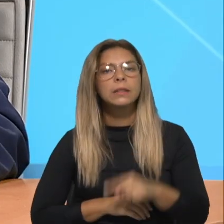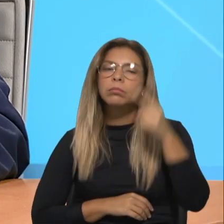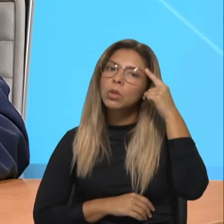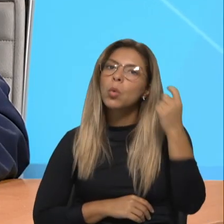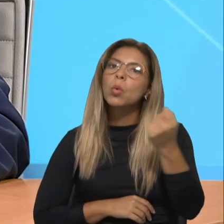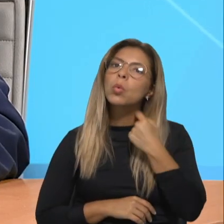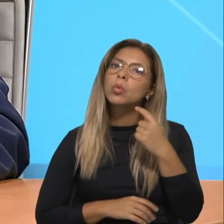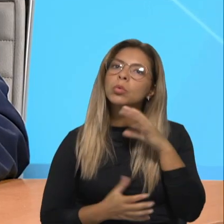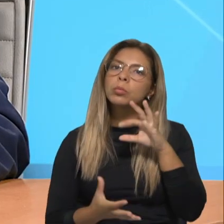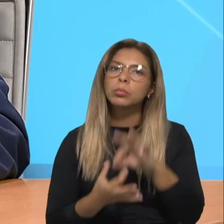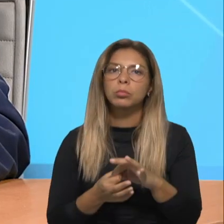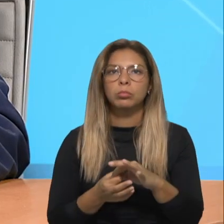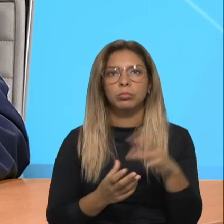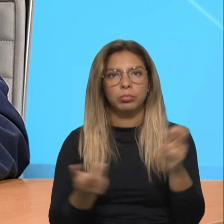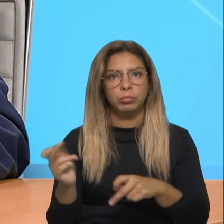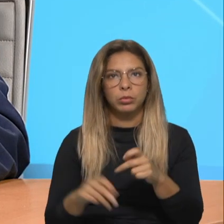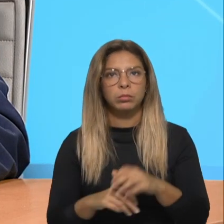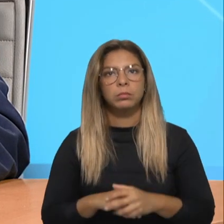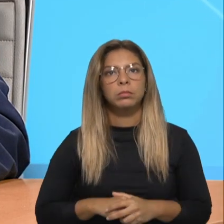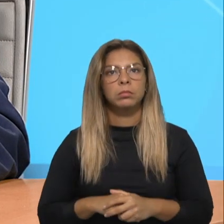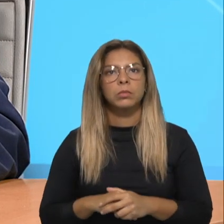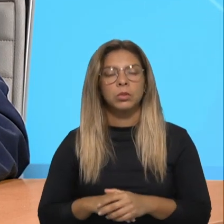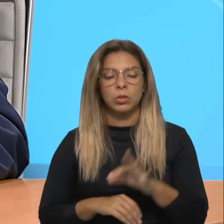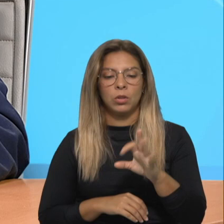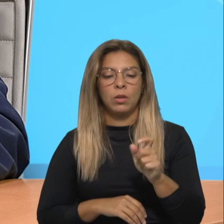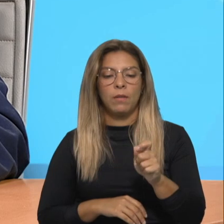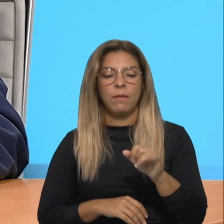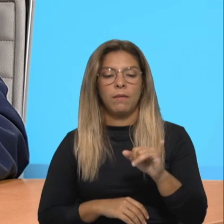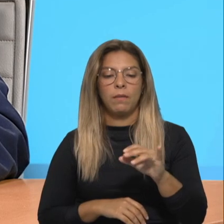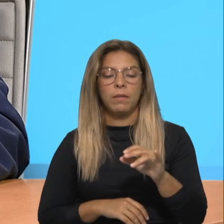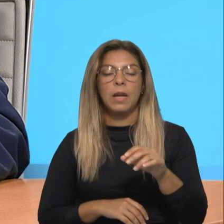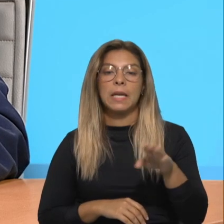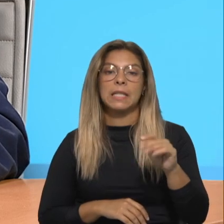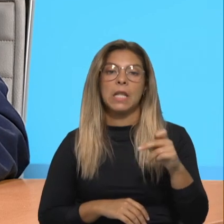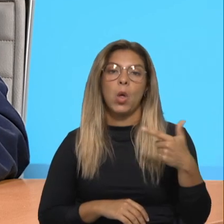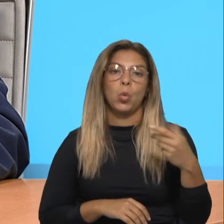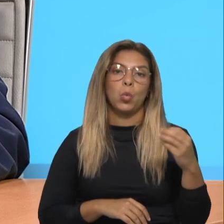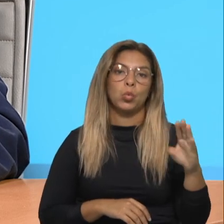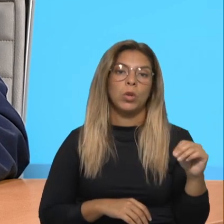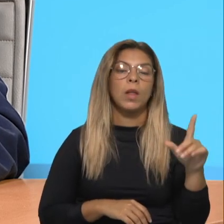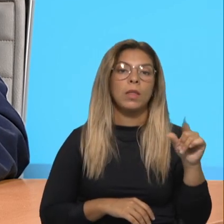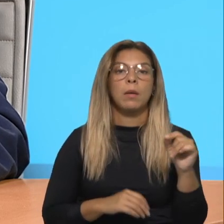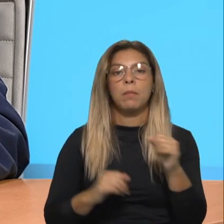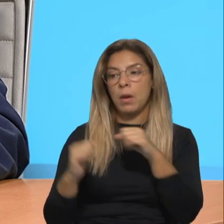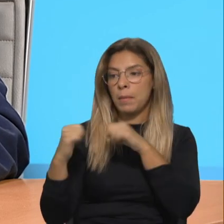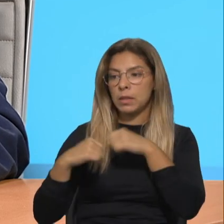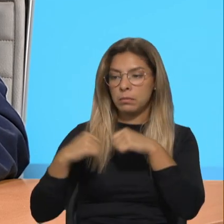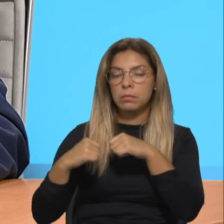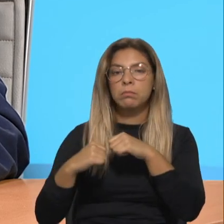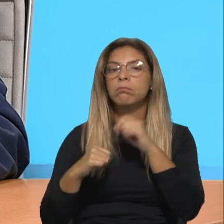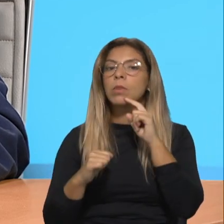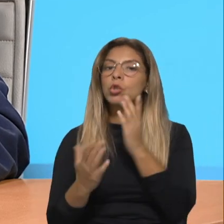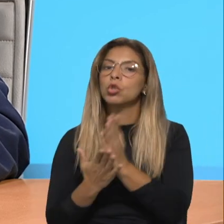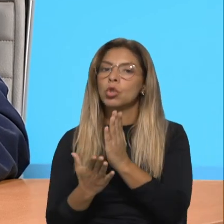altura, o Cônego Ferreira dos Santos, também numa parceria com a Escola Superior de Música Sacra de